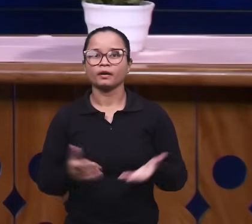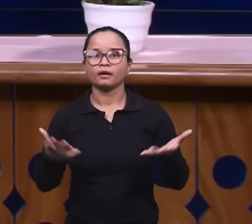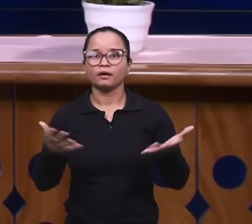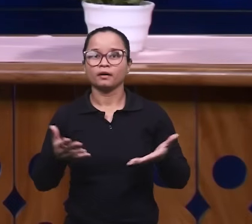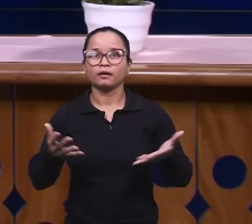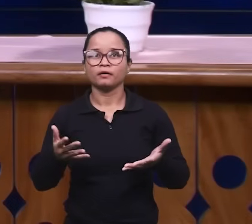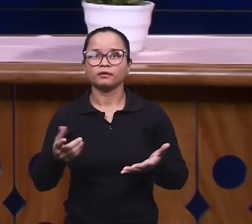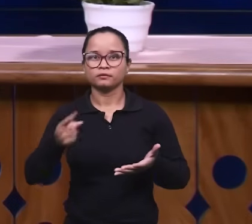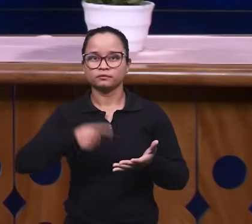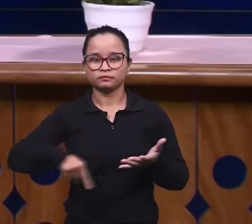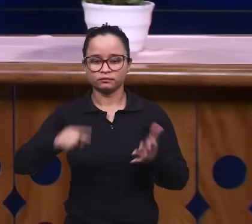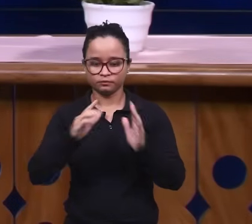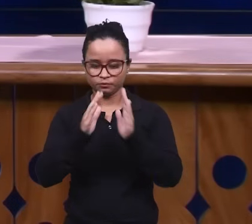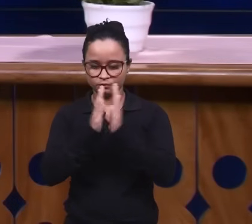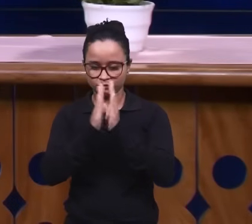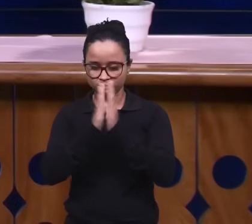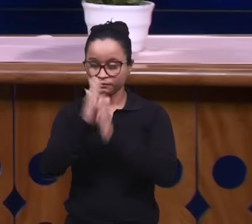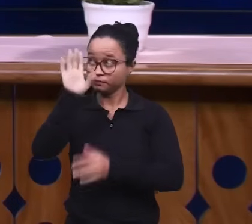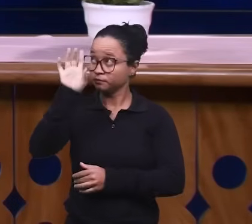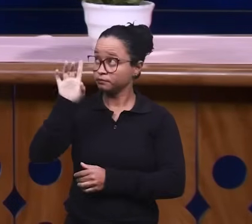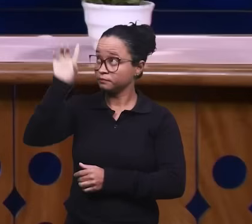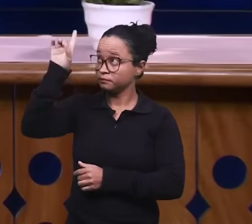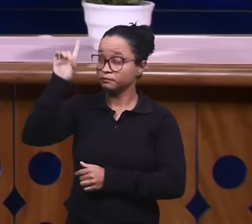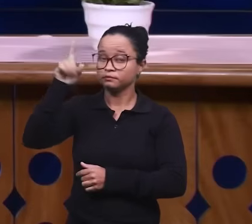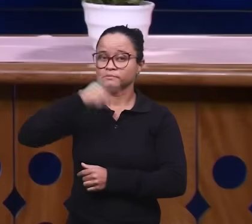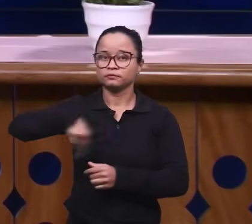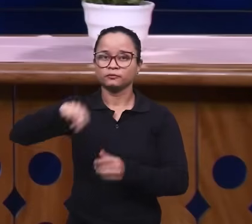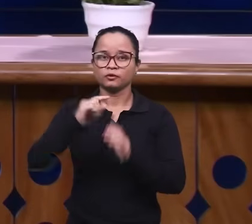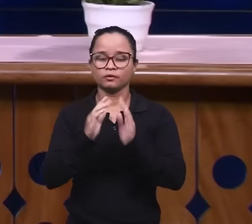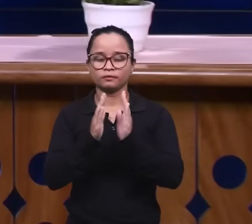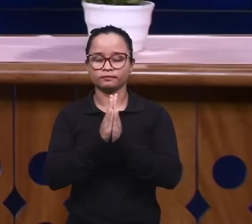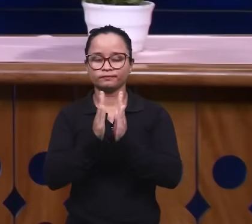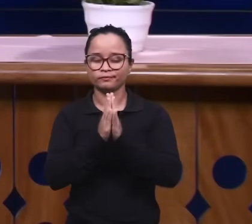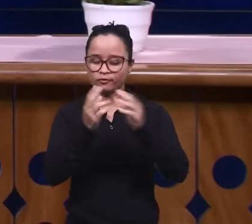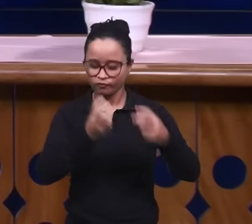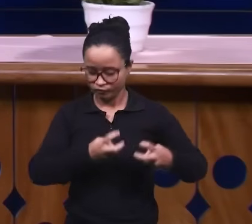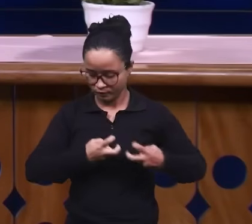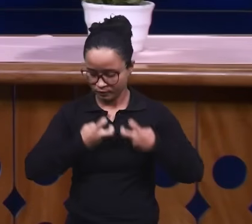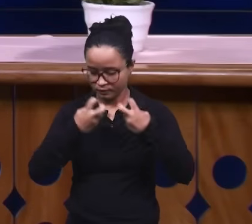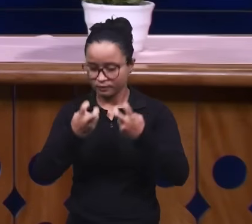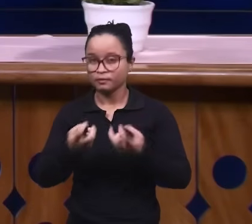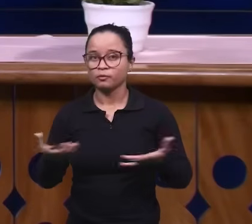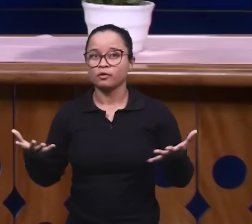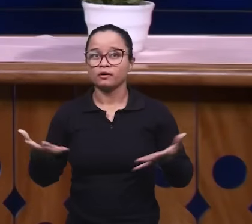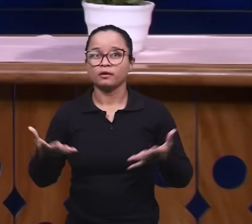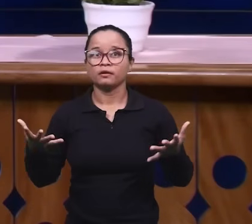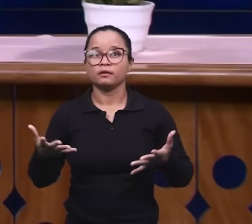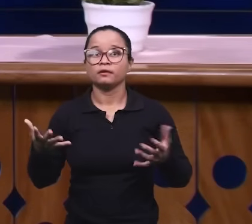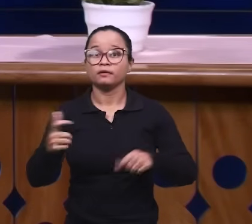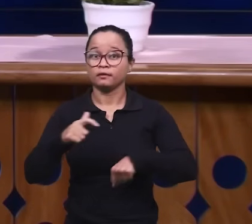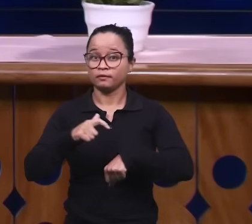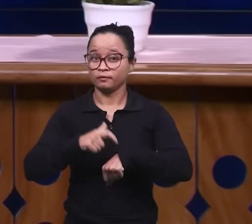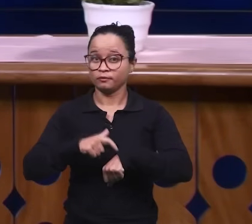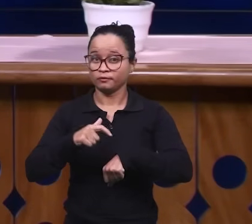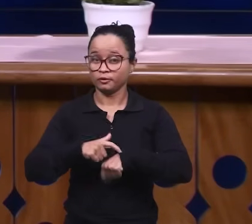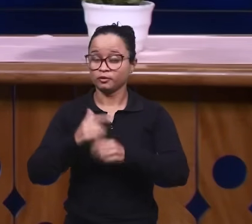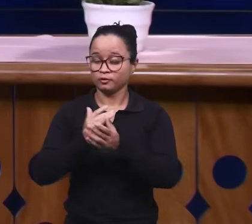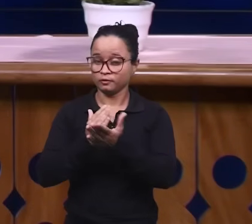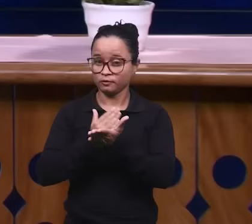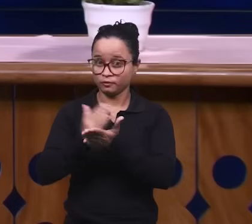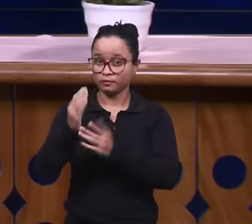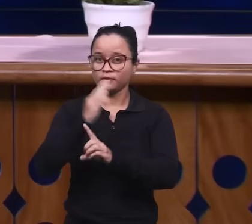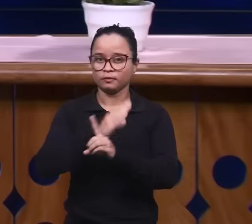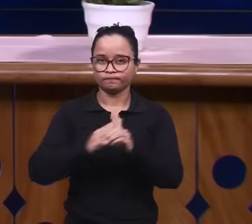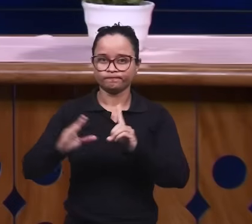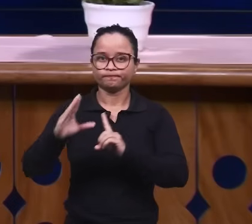Vamos elevar a Deus a nossa oração de clamor neste momento em que iniciamos o